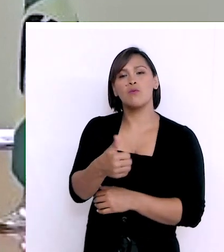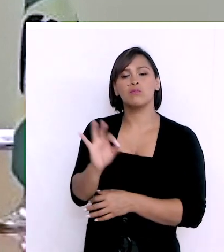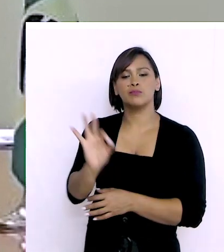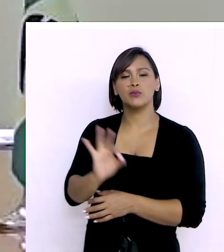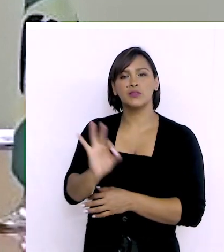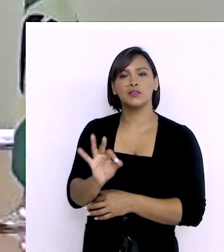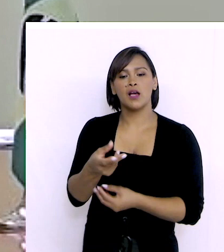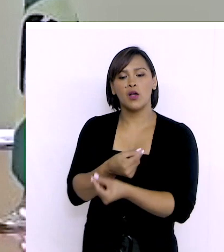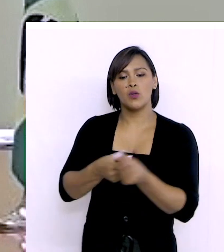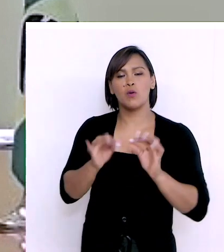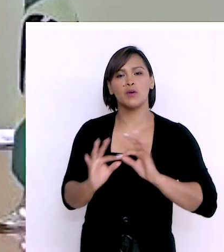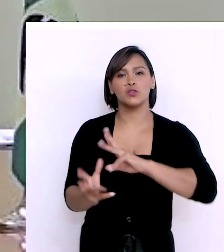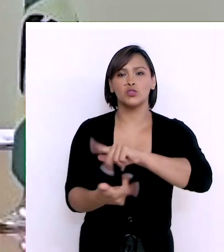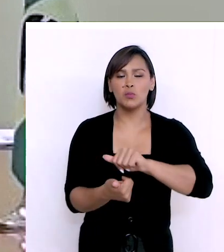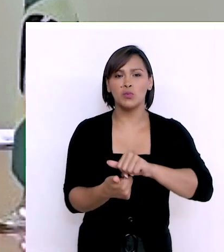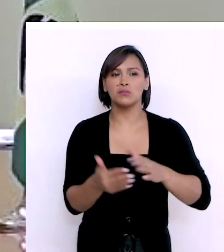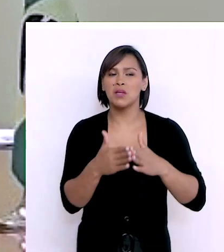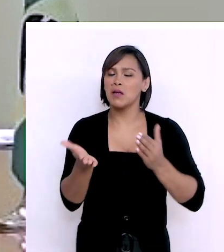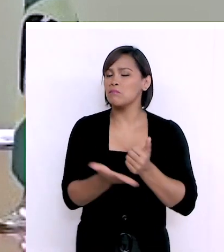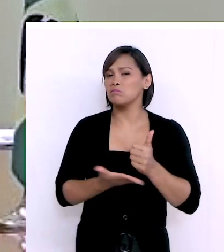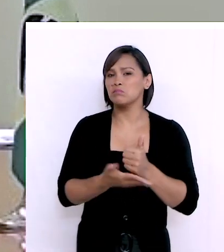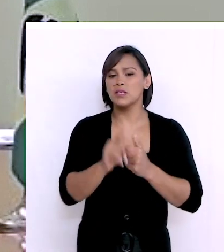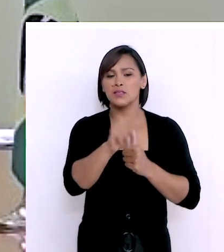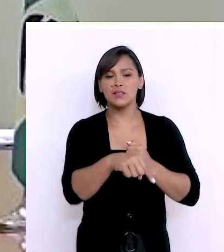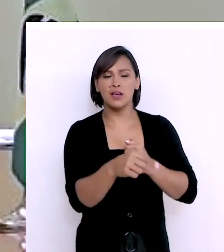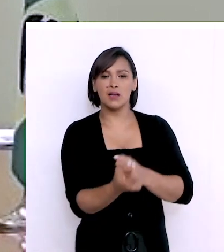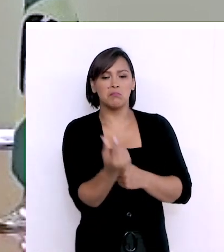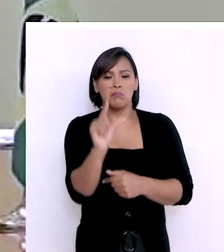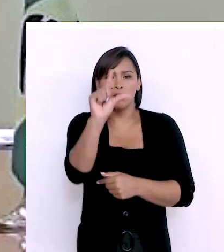mundial e era um comércio essencialmente baseado em commodities.